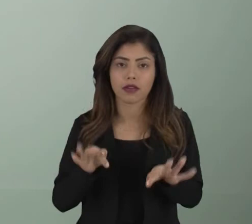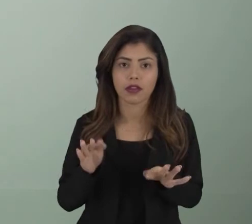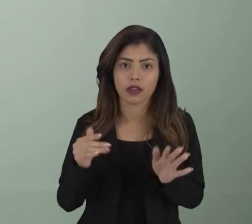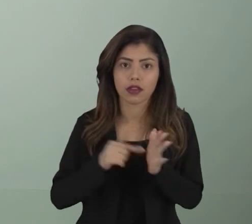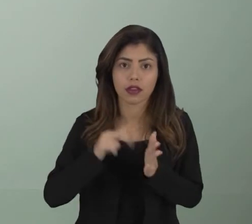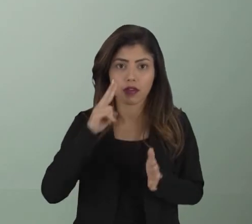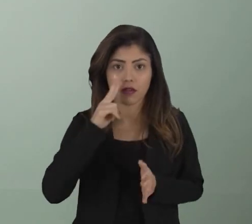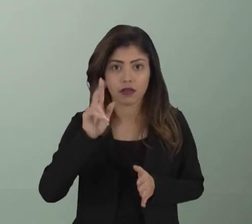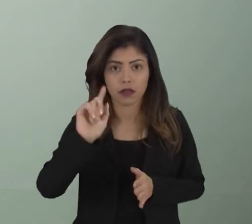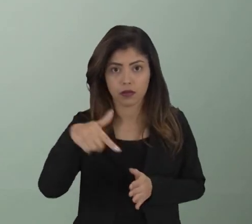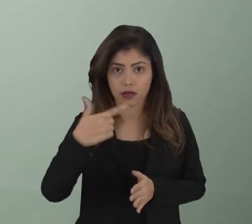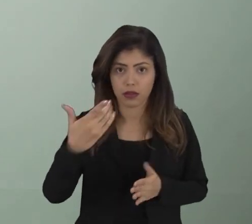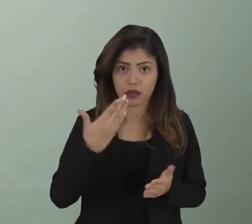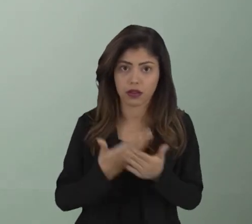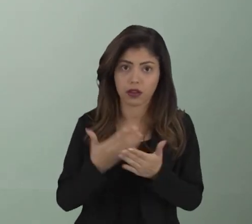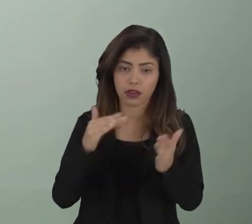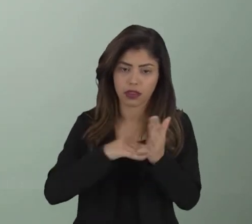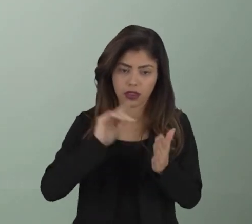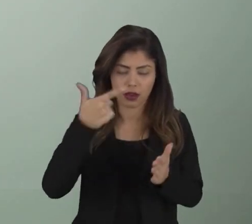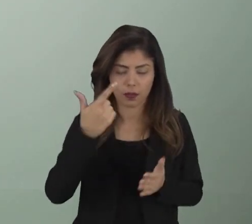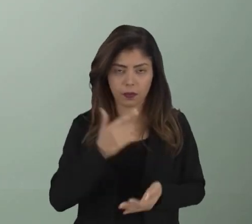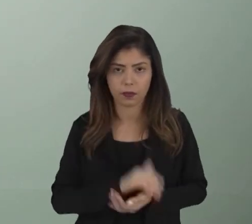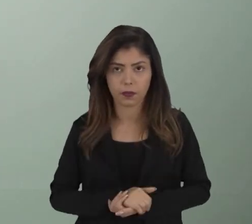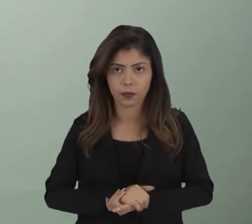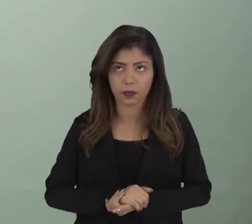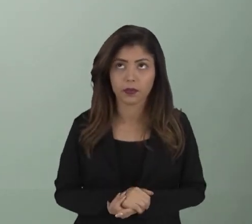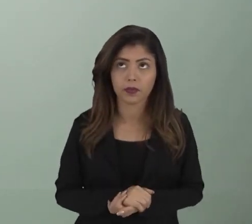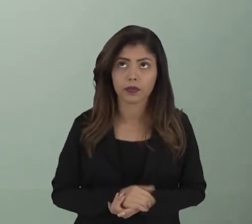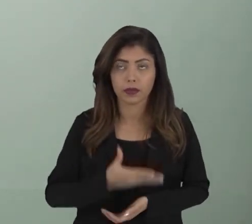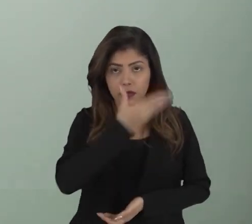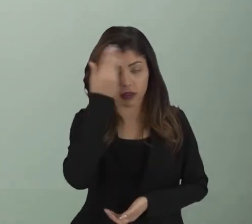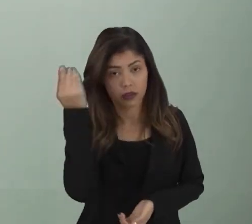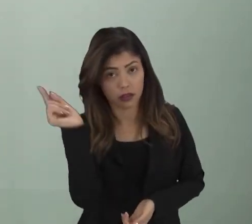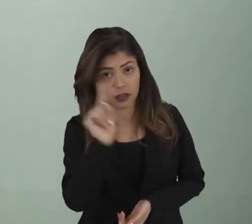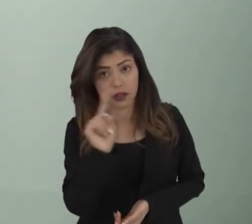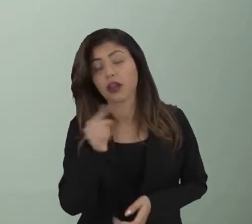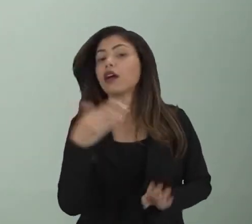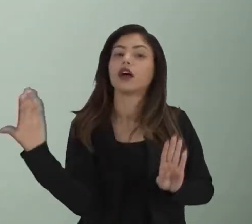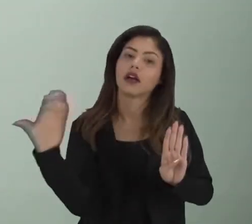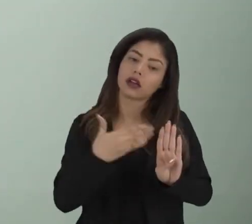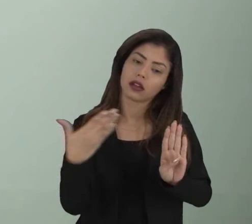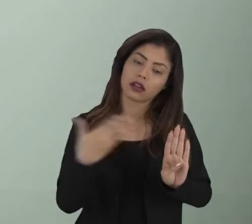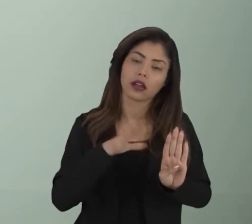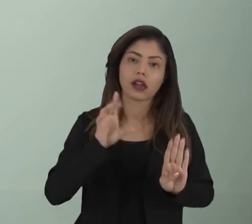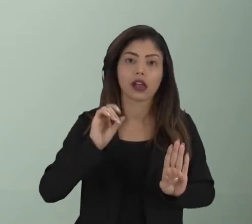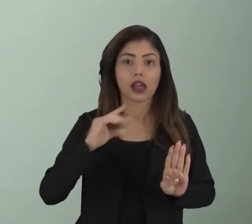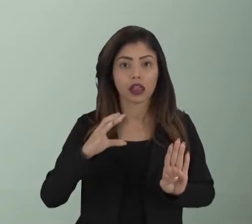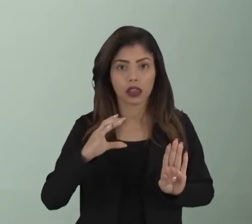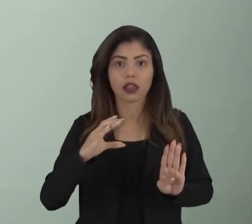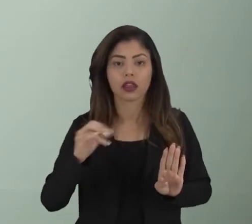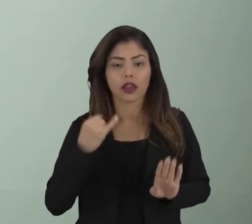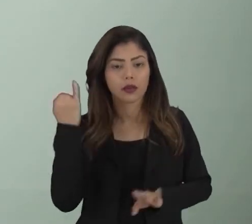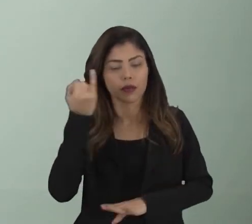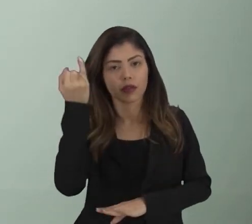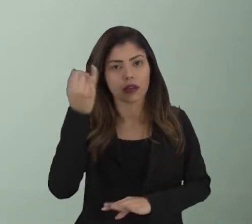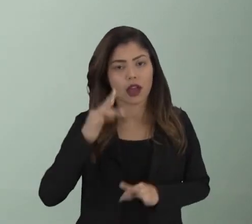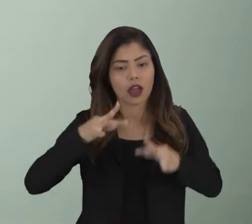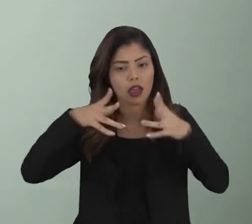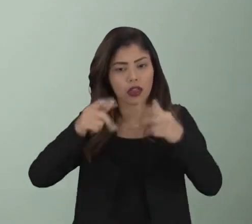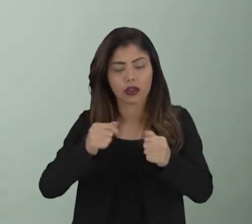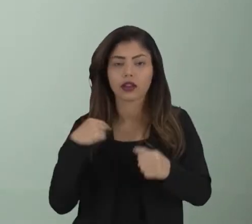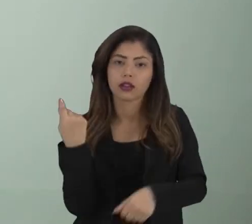ficamos por aqui e vamos nos ver num próximo encontro. Até lá! Não esqueçam de acessar a